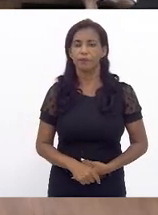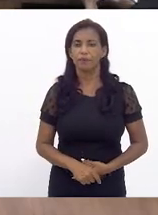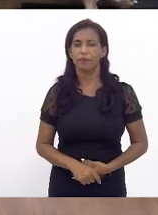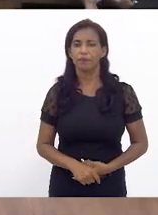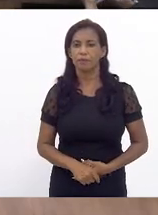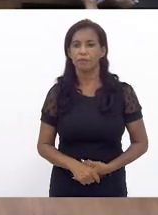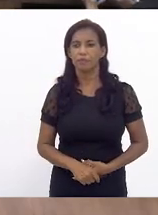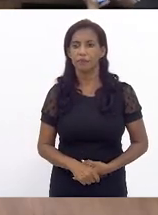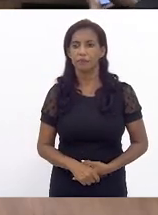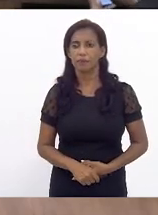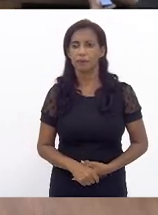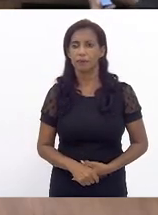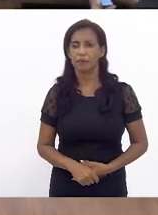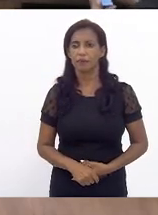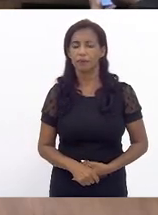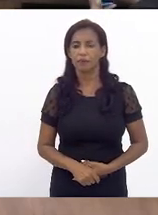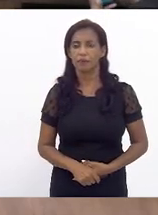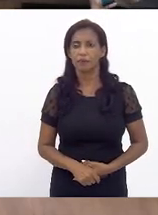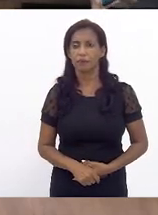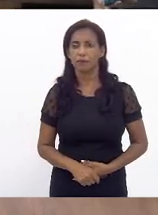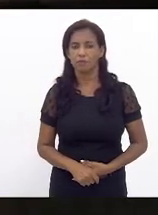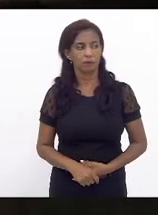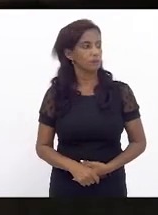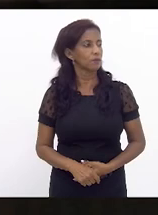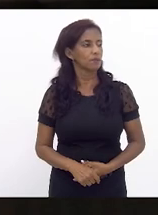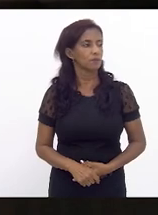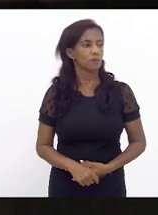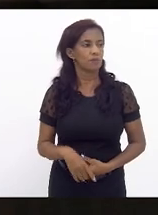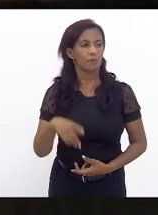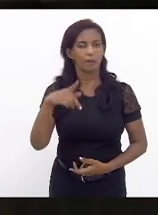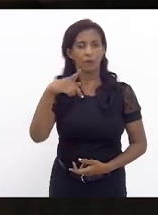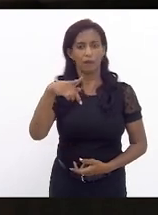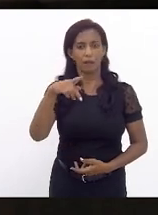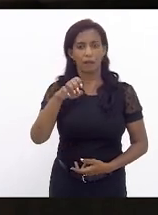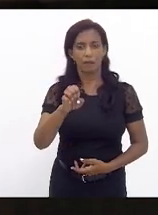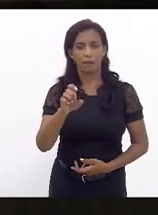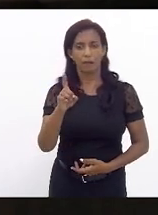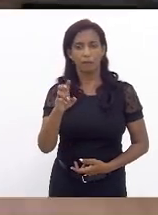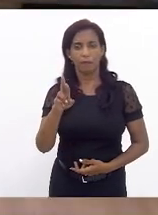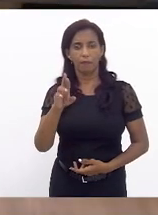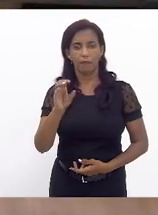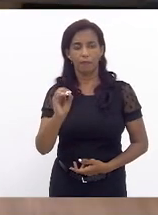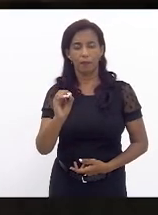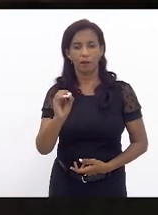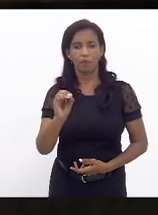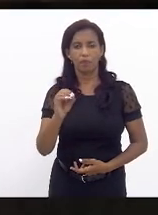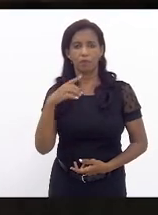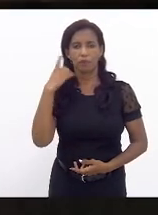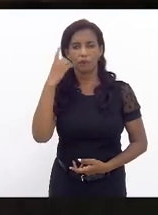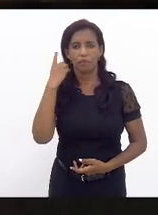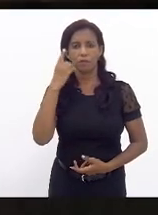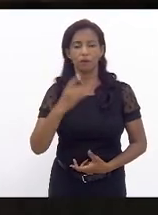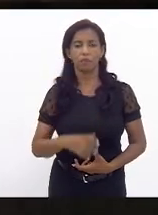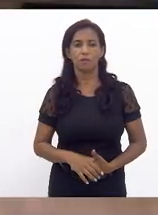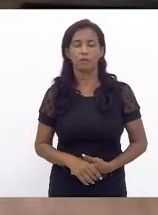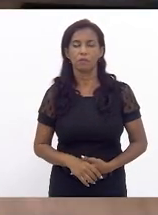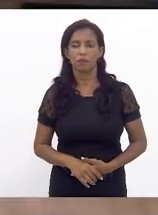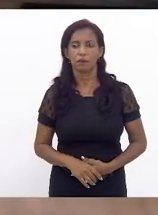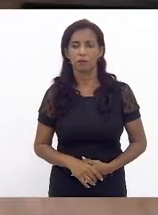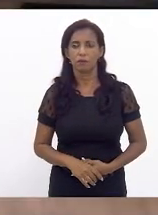Deputado Noel de Carvalho. Deputado Pedro Ricardo. Deputado Pedro Ricardo.